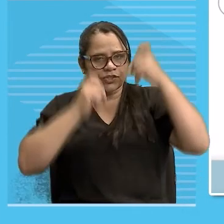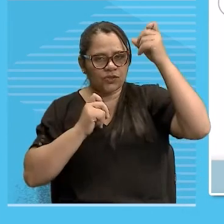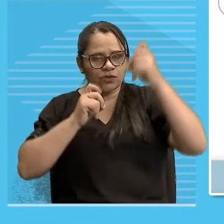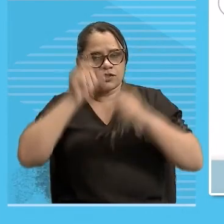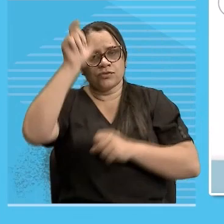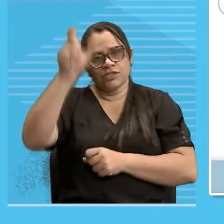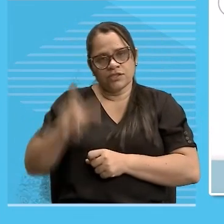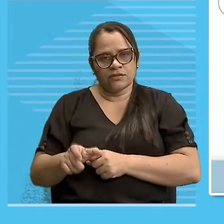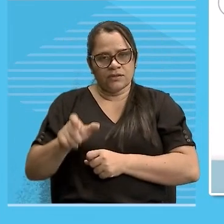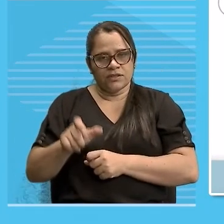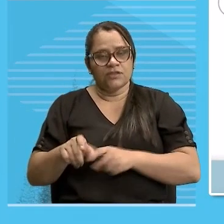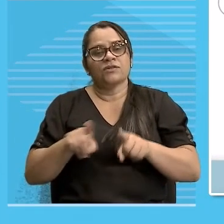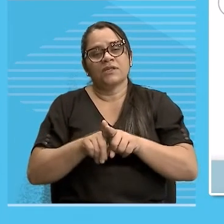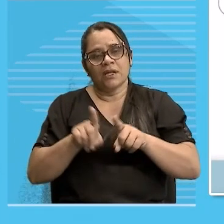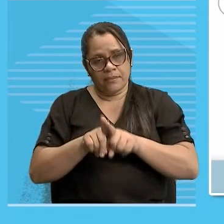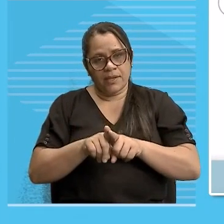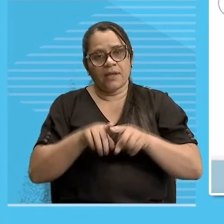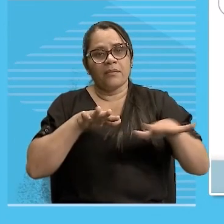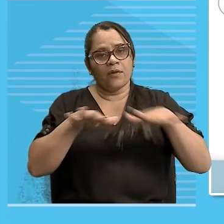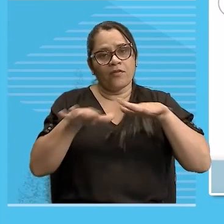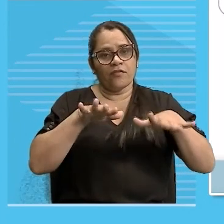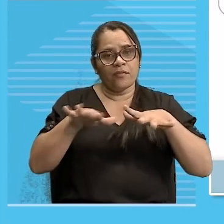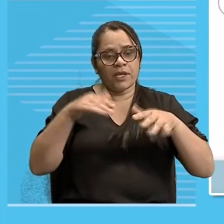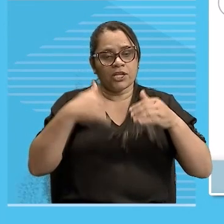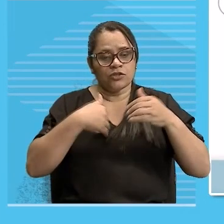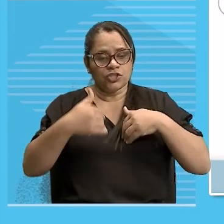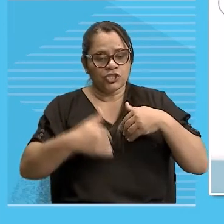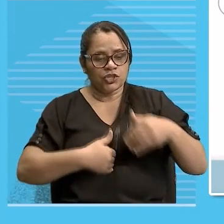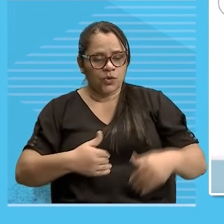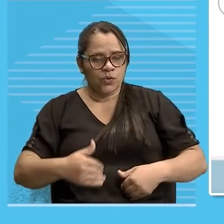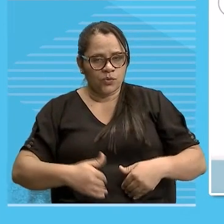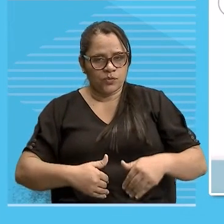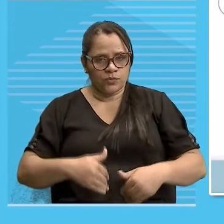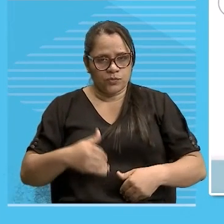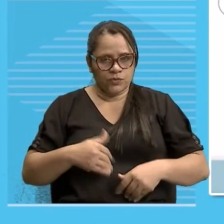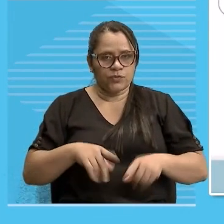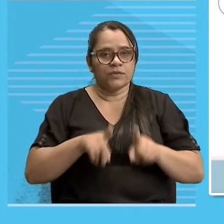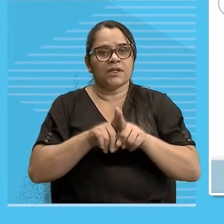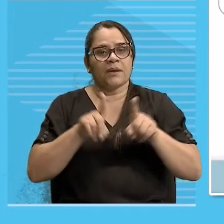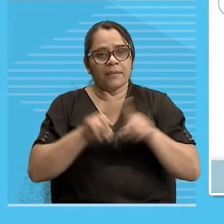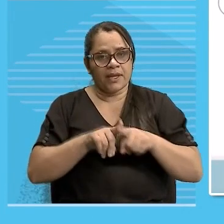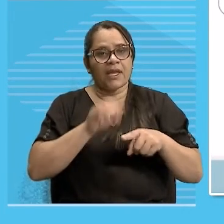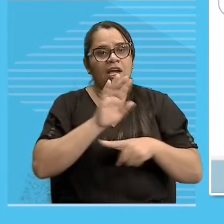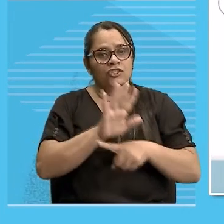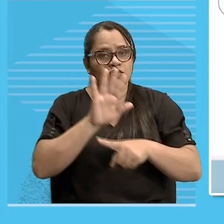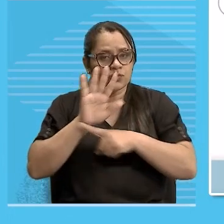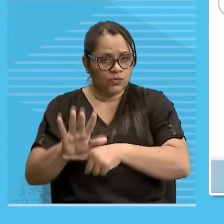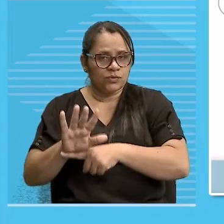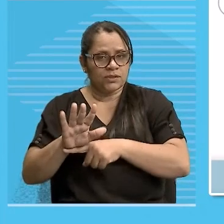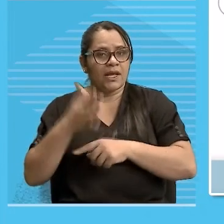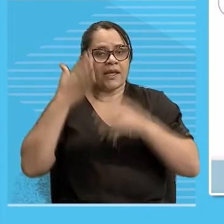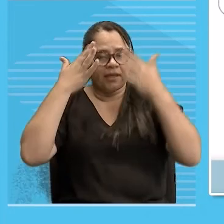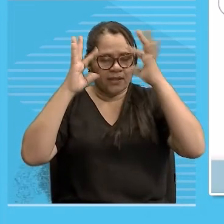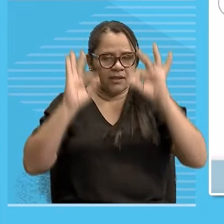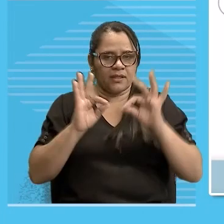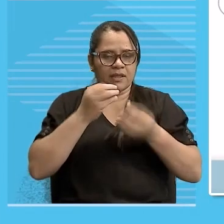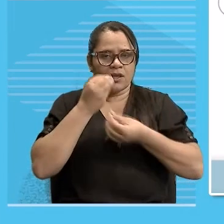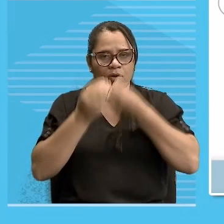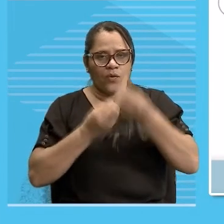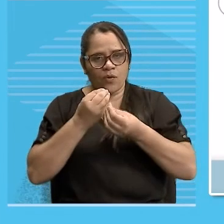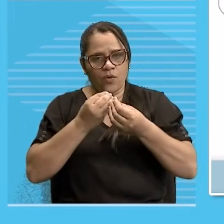o movimento corporal deles, tudo vai ajudar a gente a interpretar bem, a ajudar a entender o que, é que ele quis dizer. Então, tá muito mais